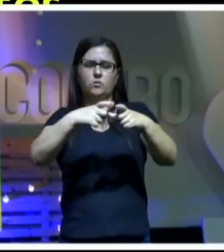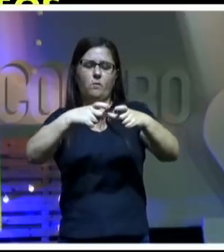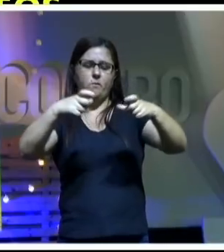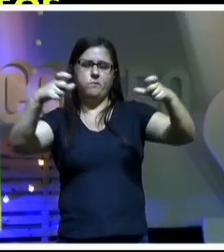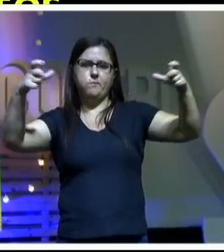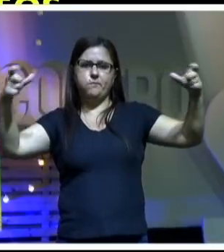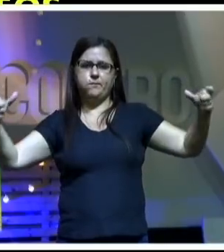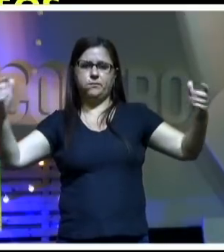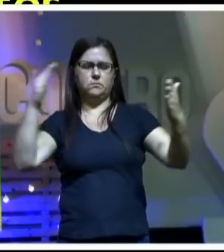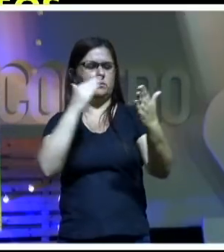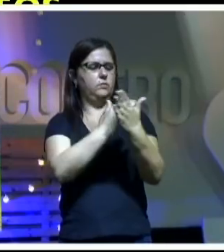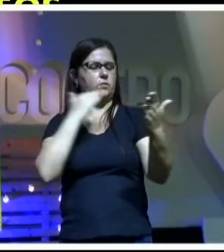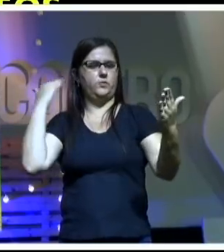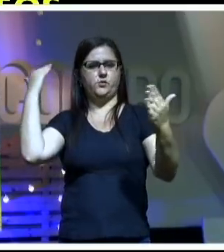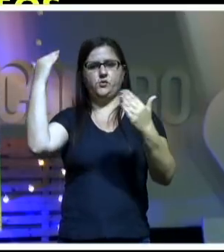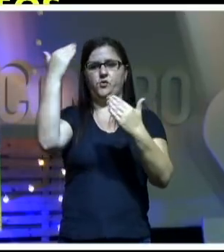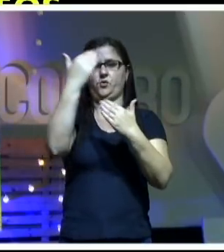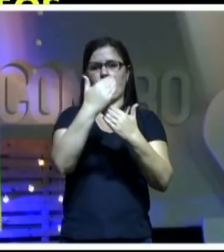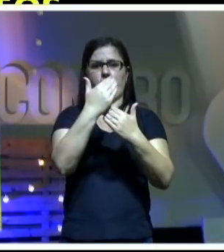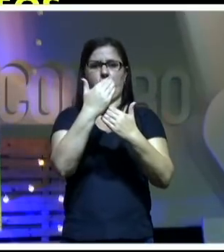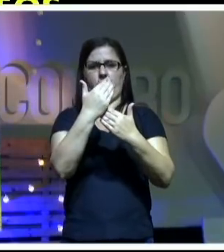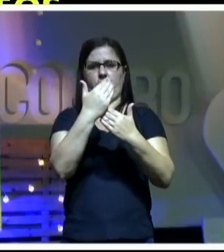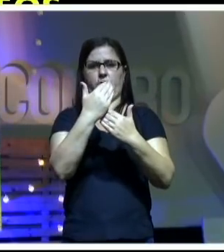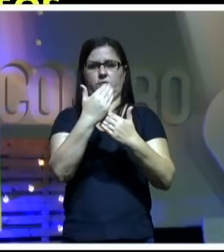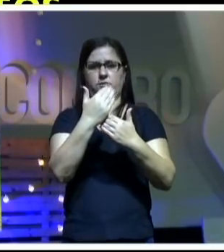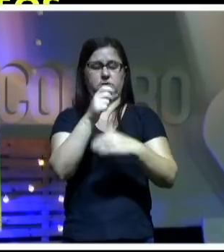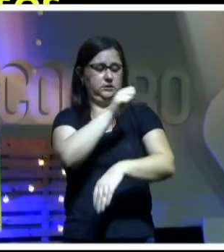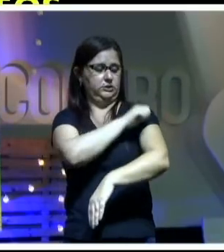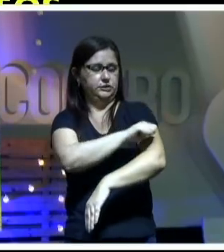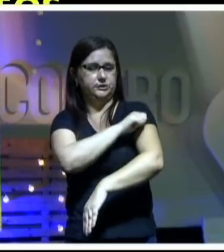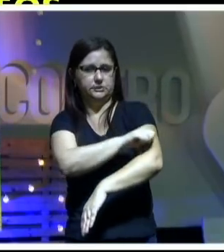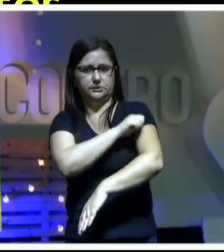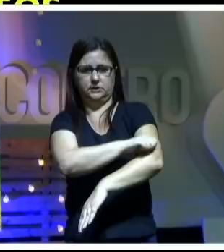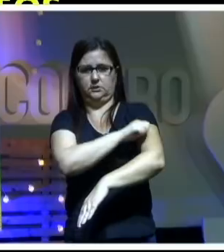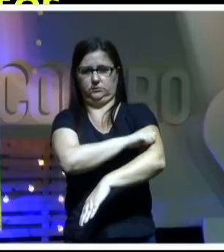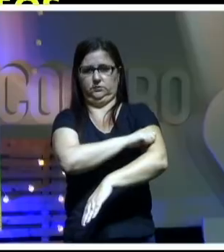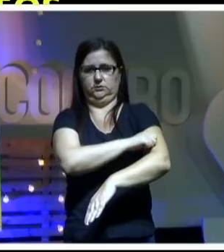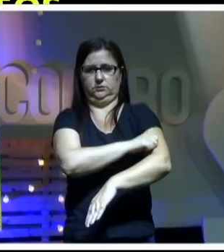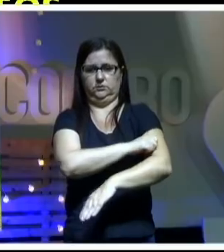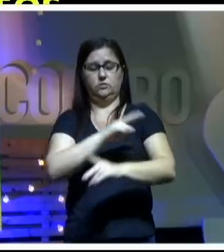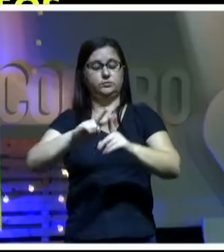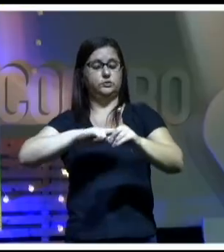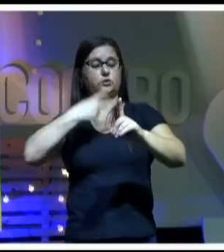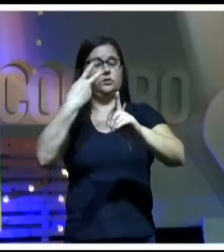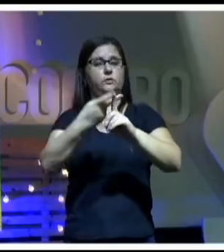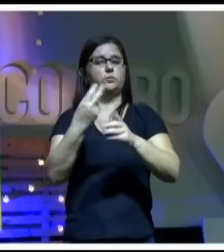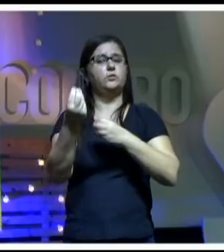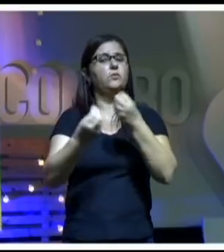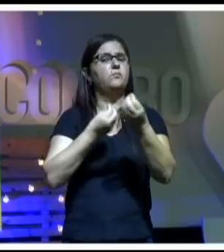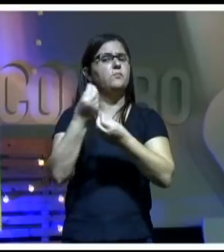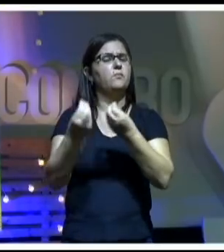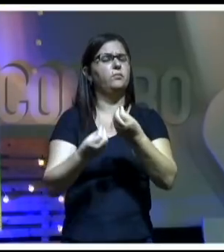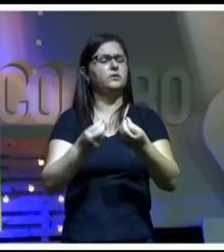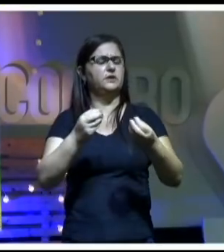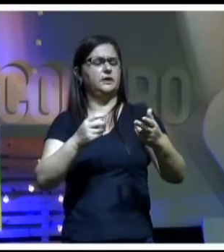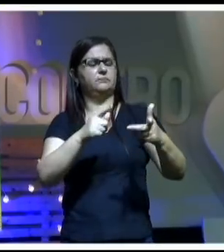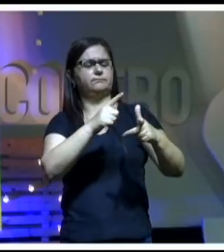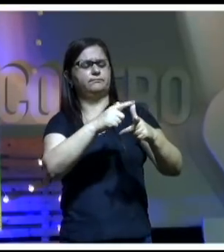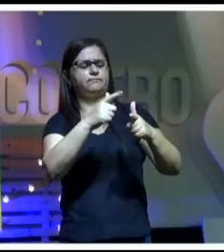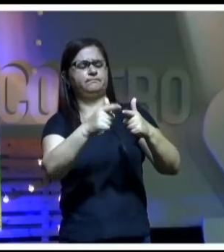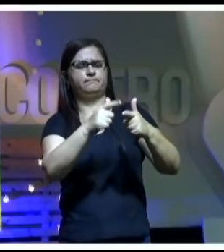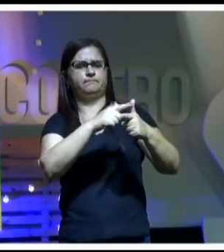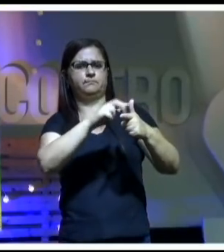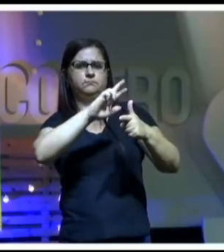dobrou a sua propriedade trazendo estudantes isso complica um pouco a nossa